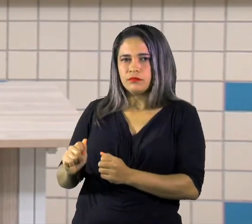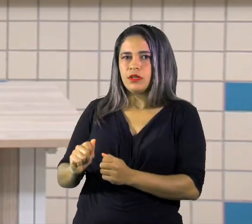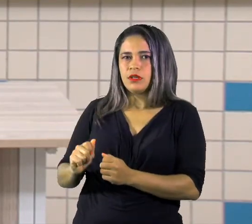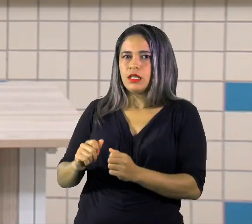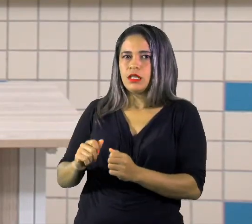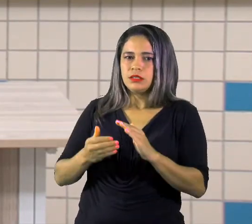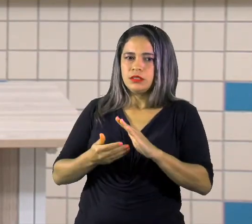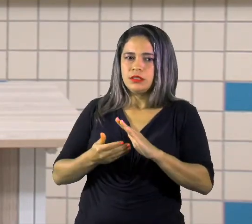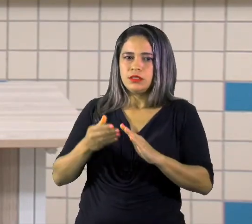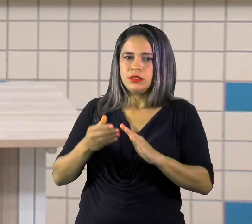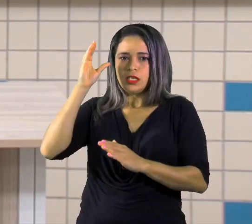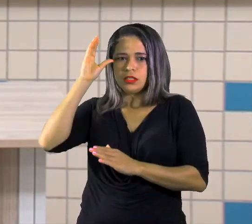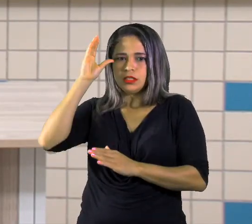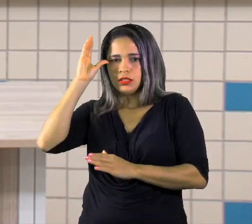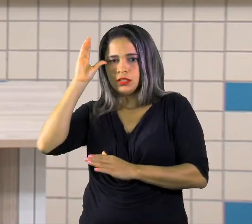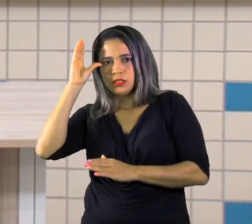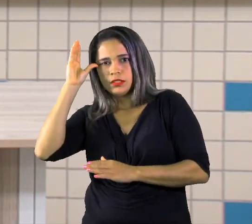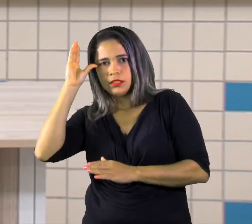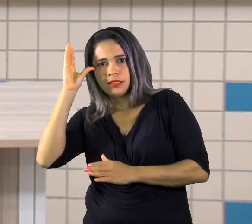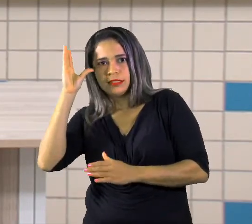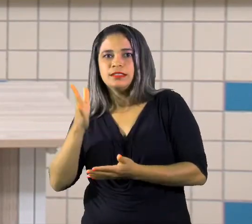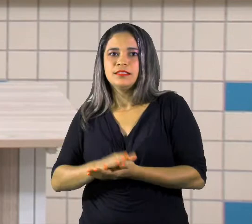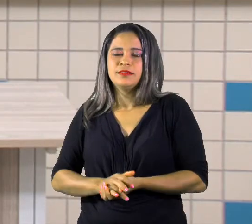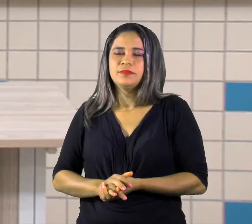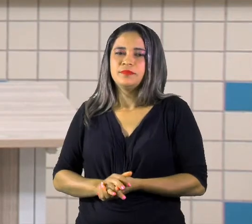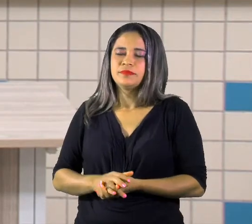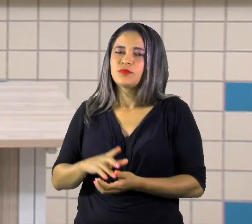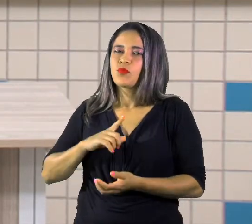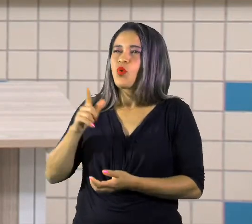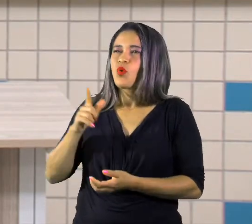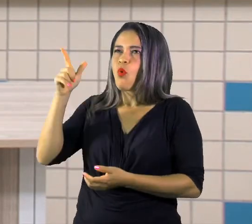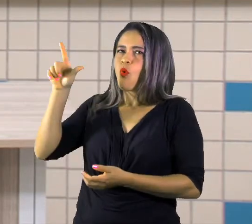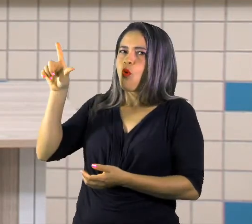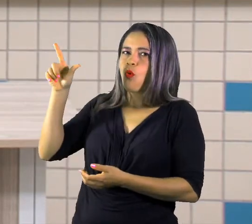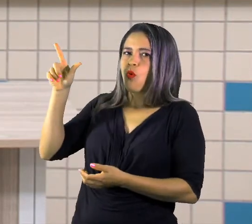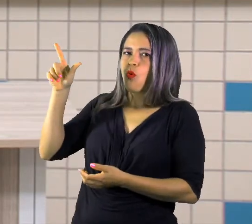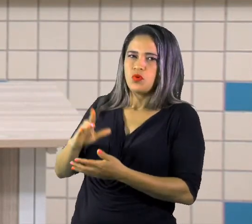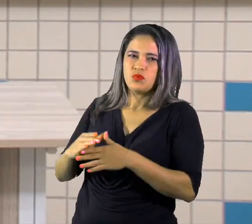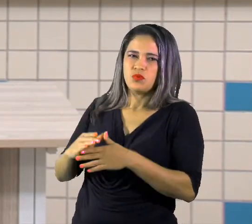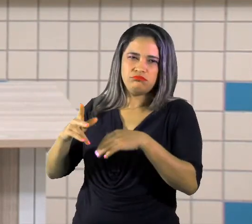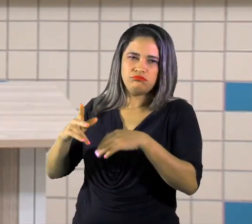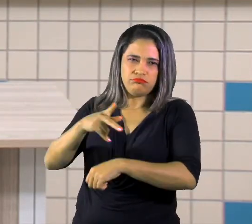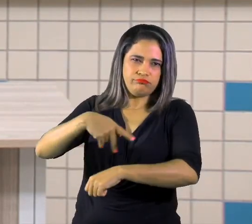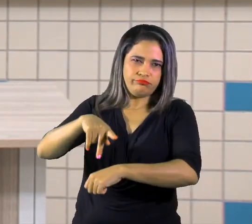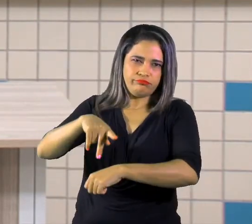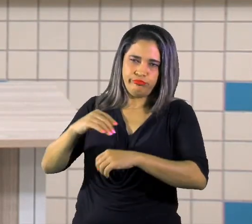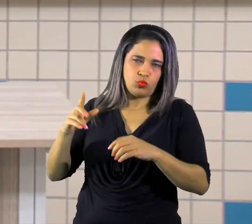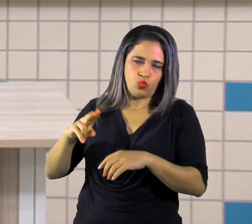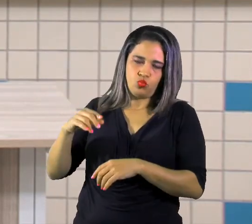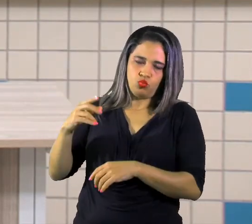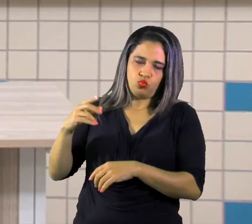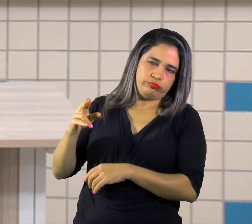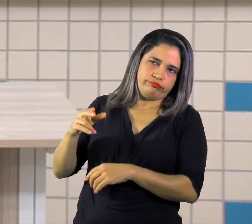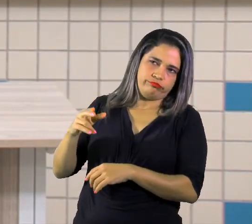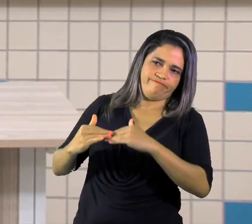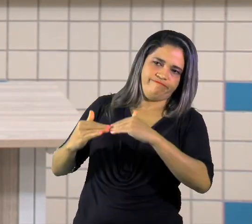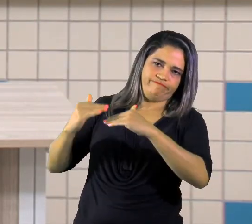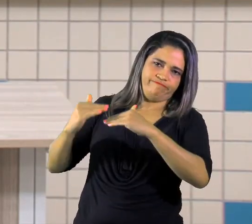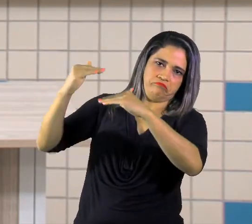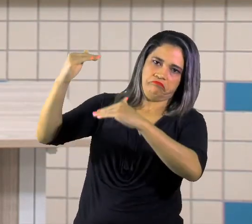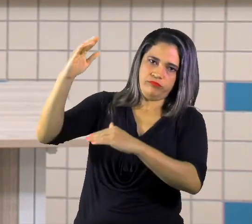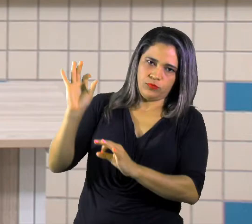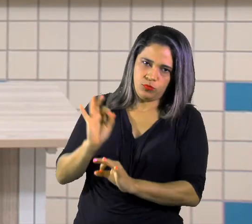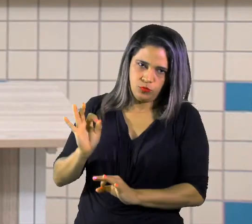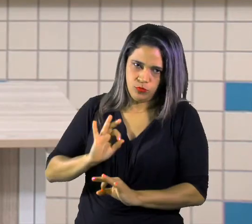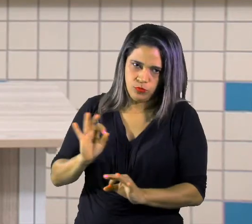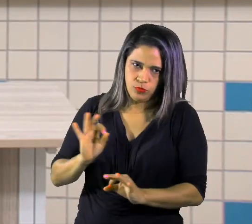e a Índia, todos os outros países eles não tiveram crescimento no seu PIB. E nós podemos observar que até